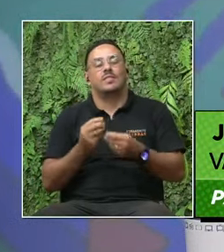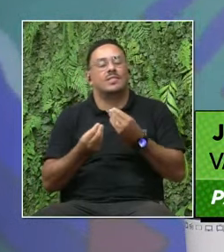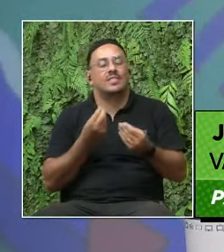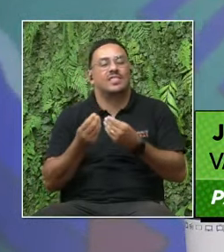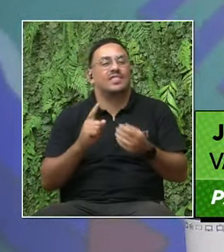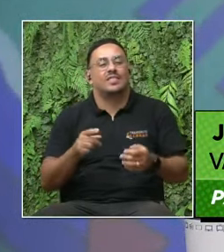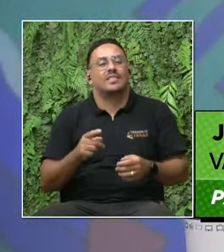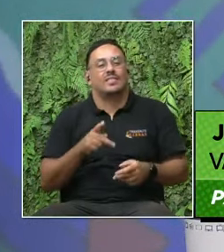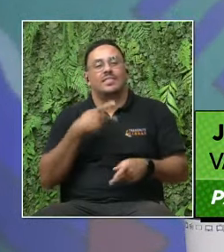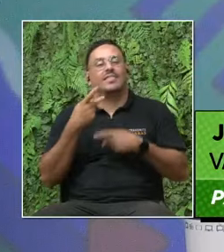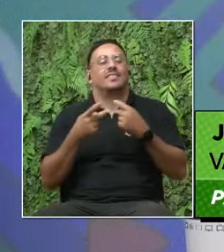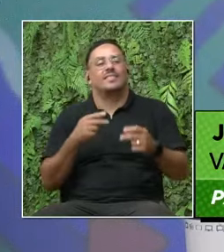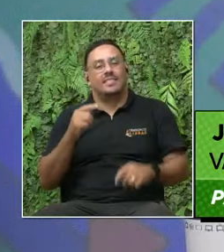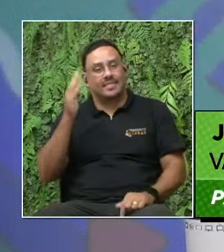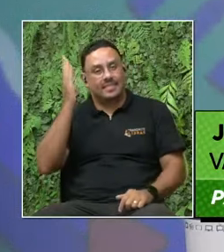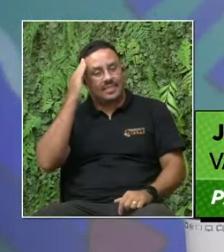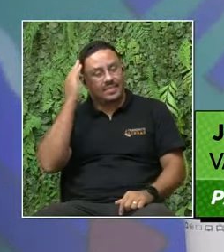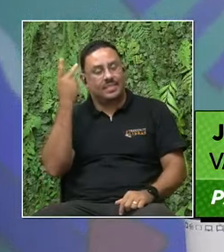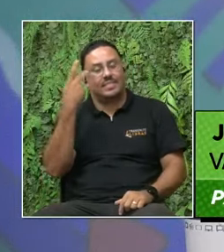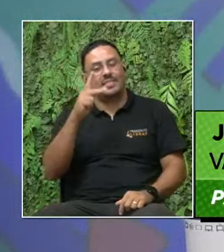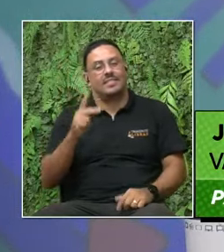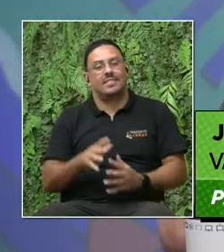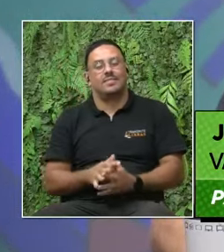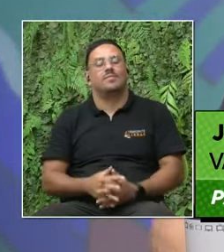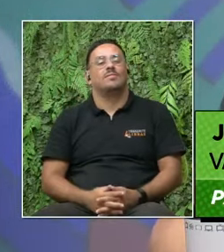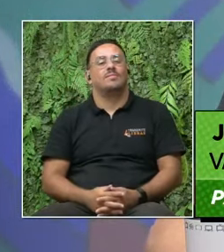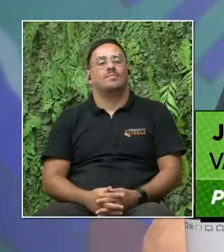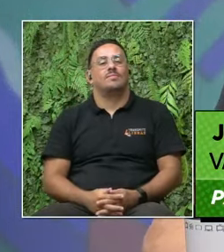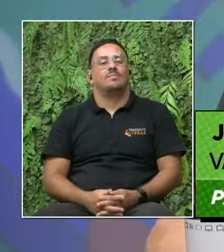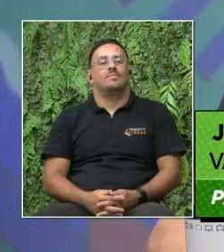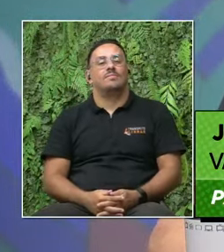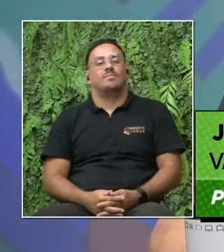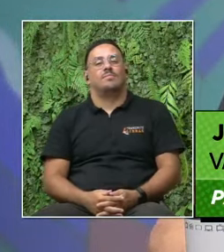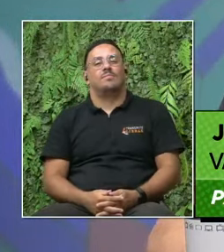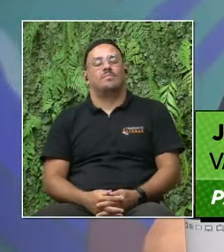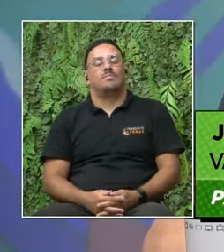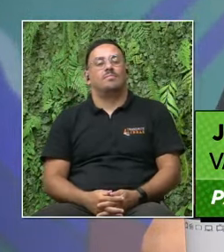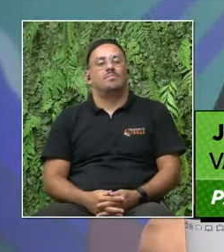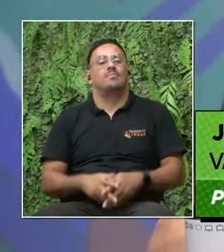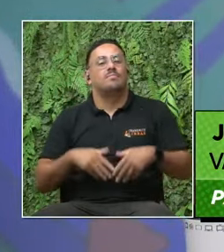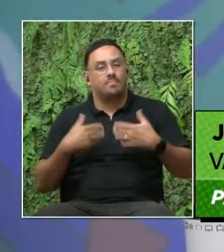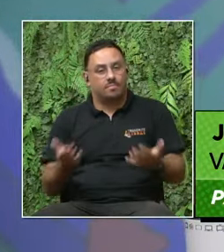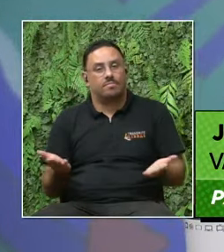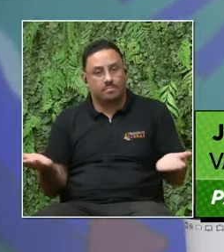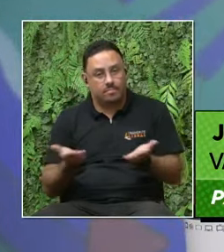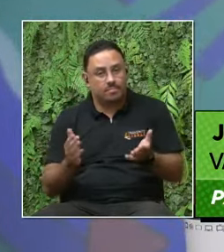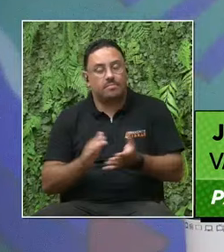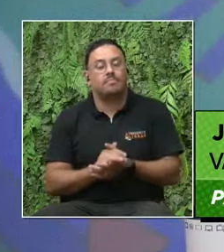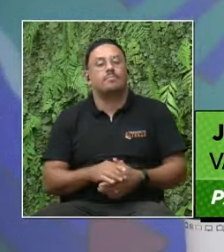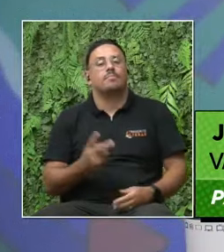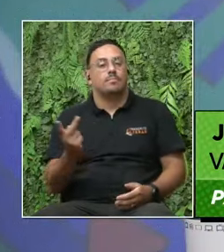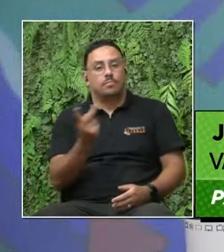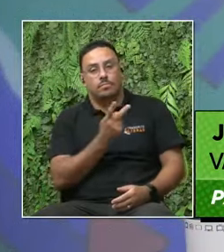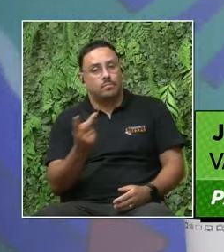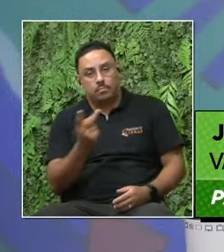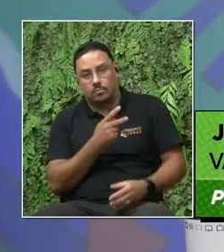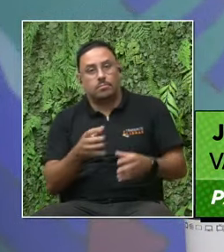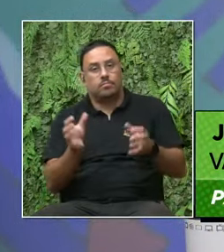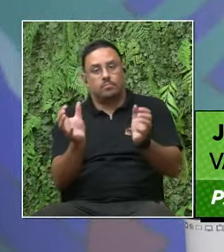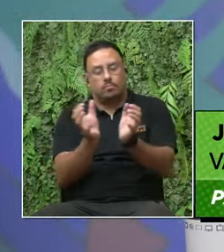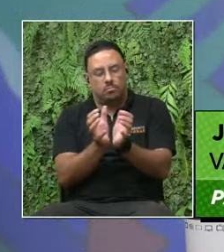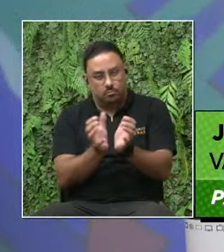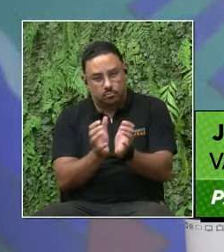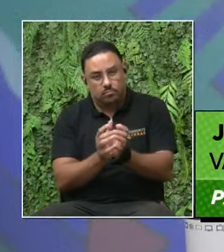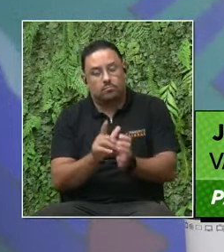aí você vai ferrar com a cabeça del meso seguinte então agora já temos as duas escalações também